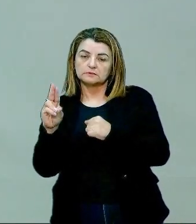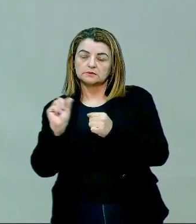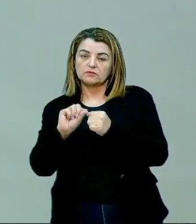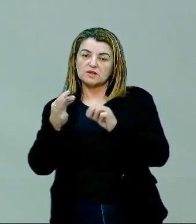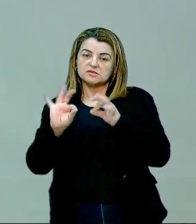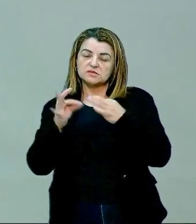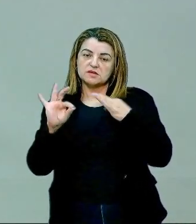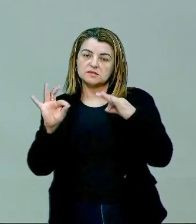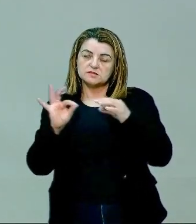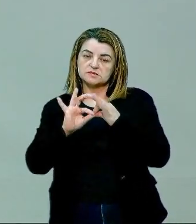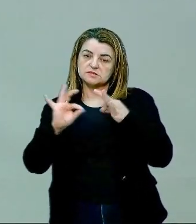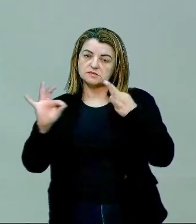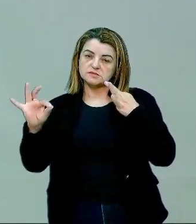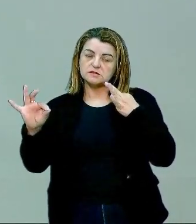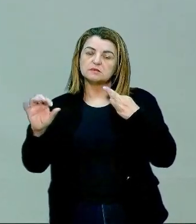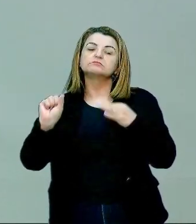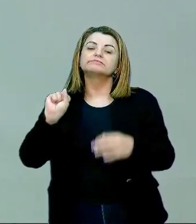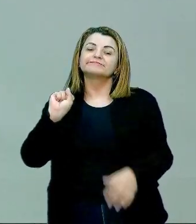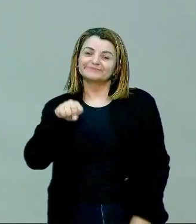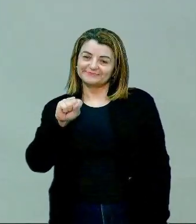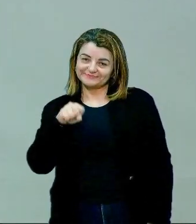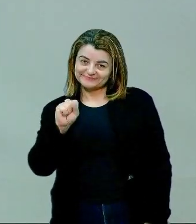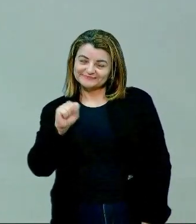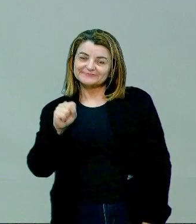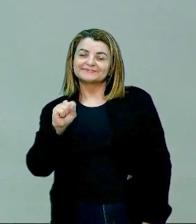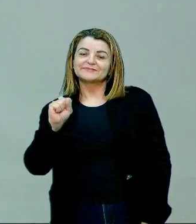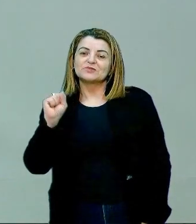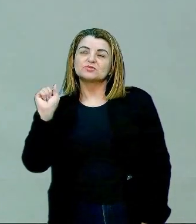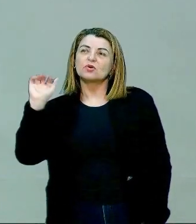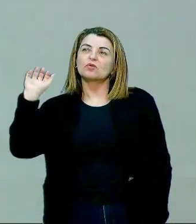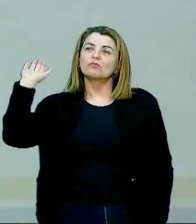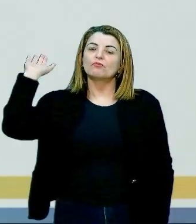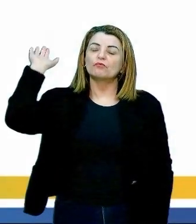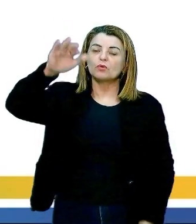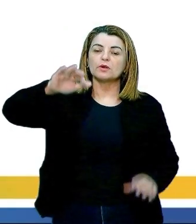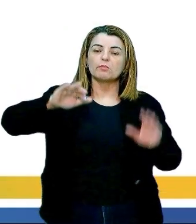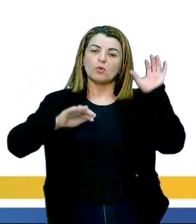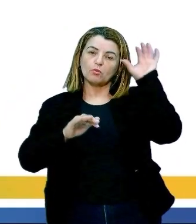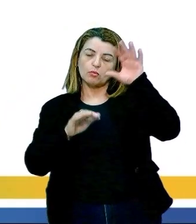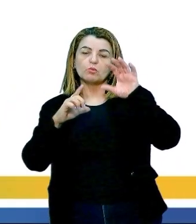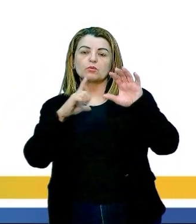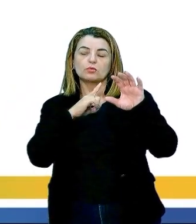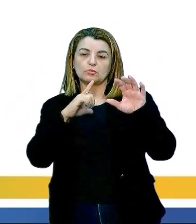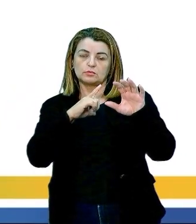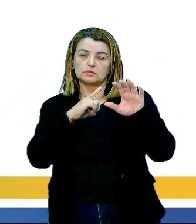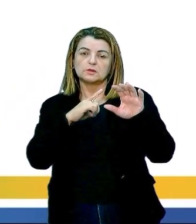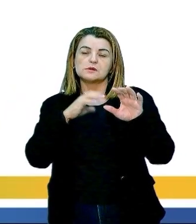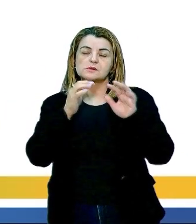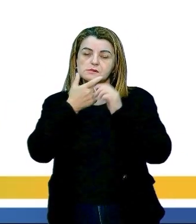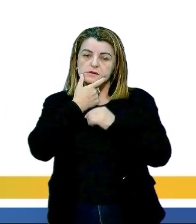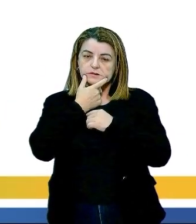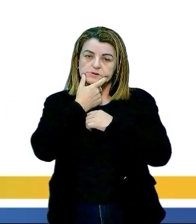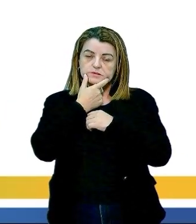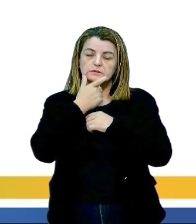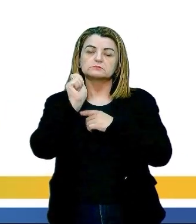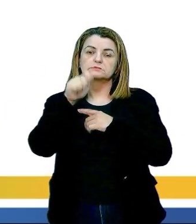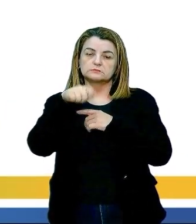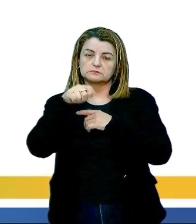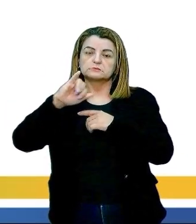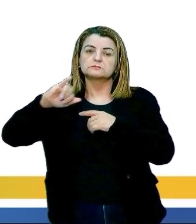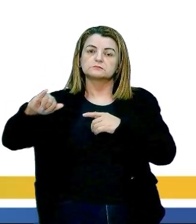mais extensa, sim, eu jogo voleibol, ok? De uma forma mais completa. Na língua inglesa também você possui